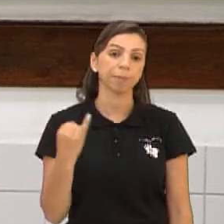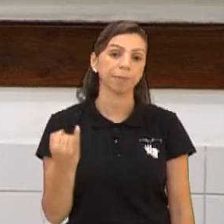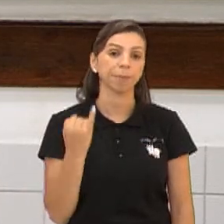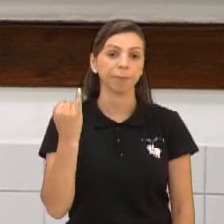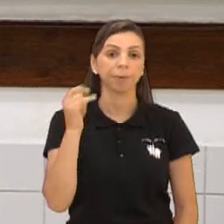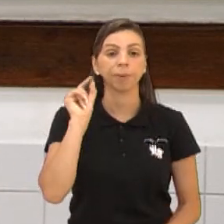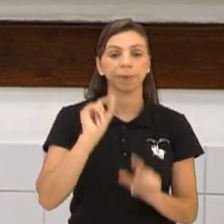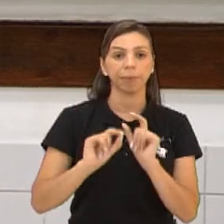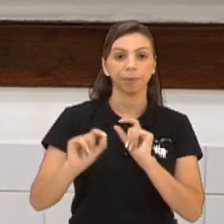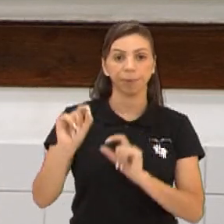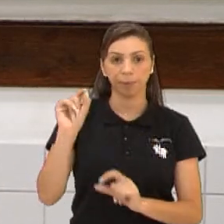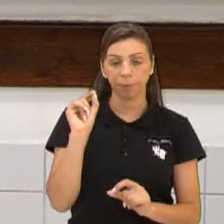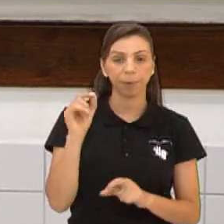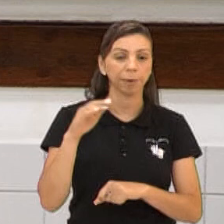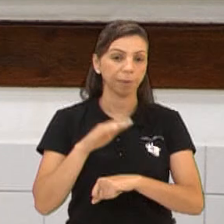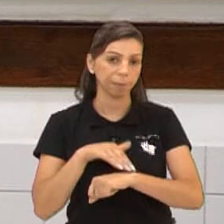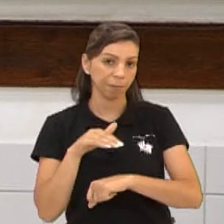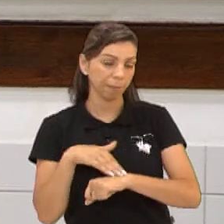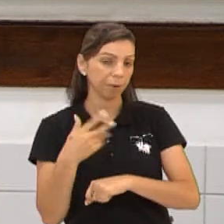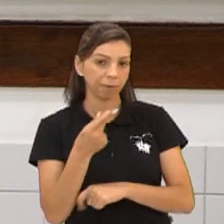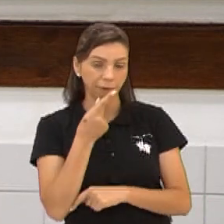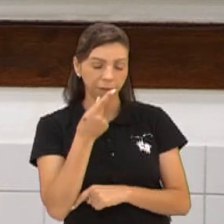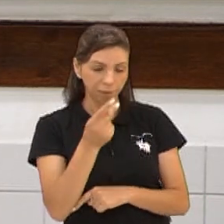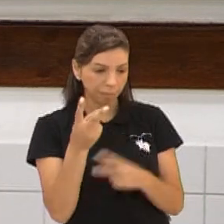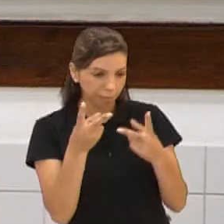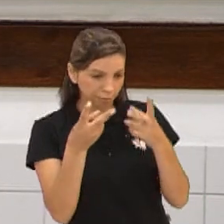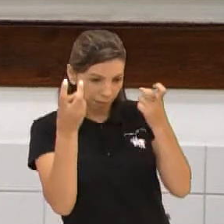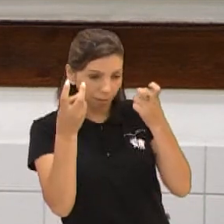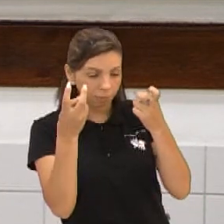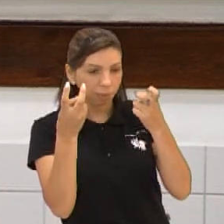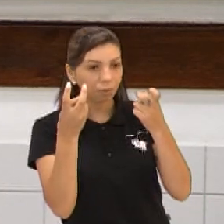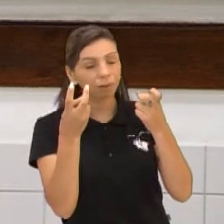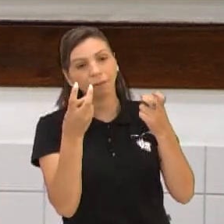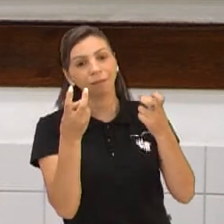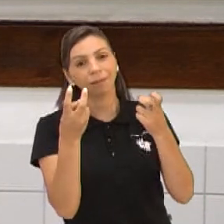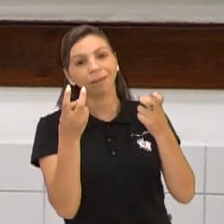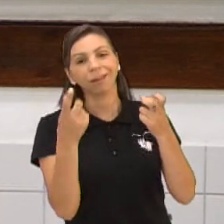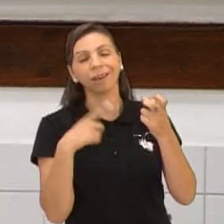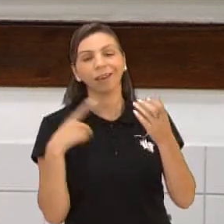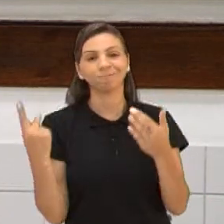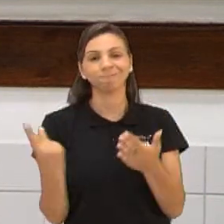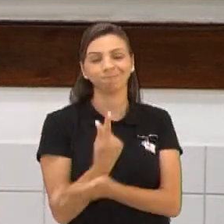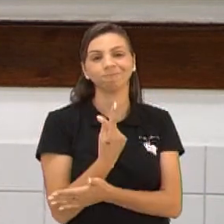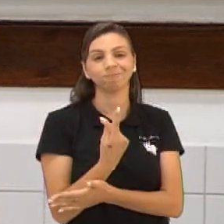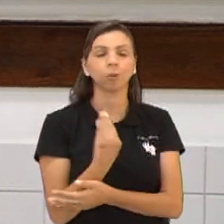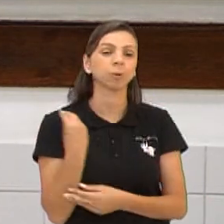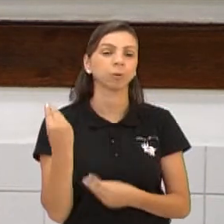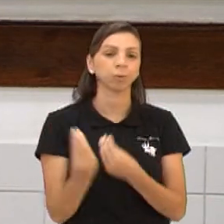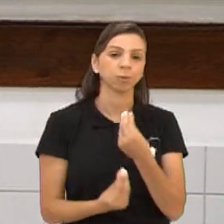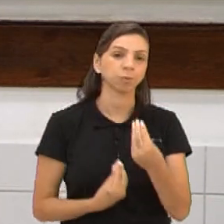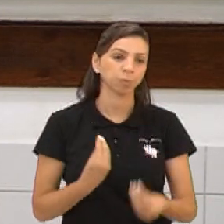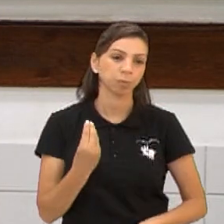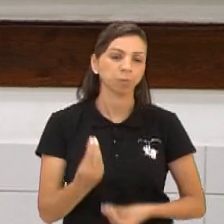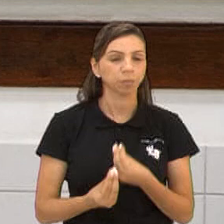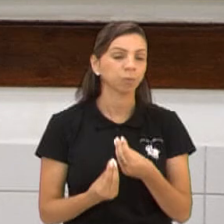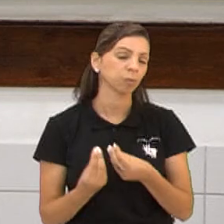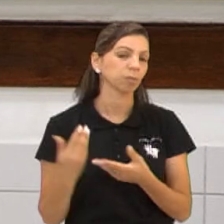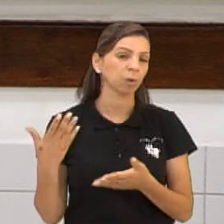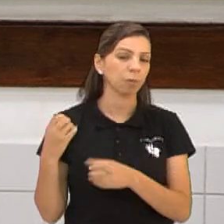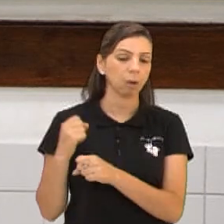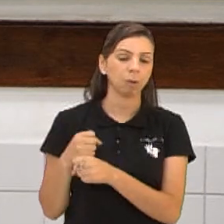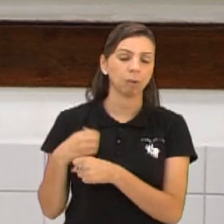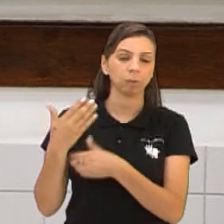perceber que no momento que a gente constata uma falácia a gente vai perceber como ela ela se